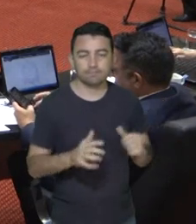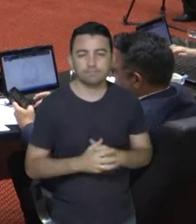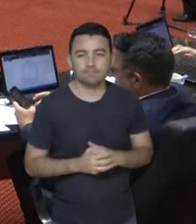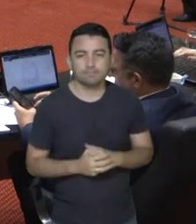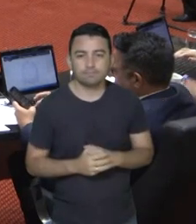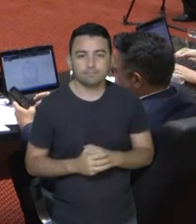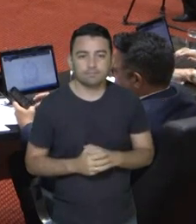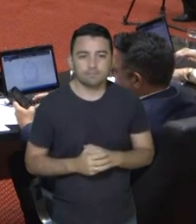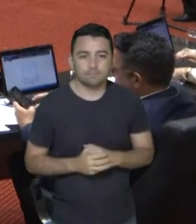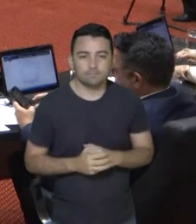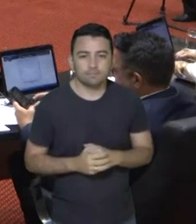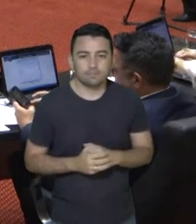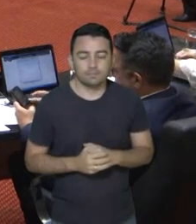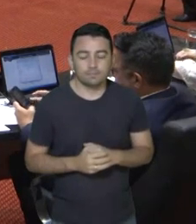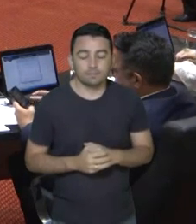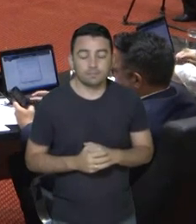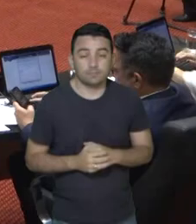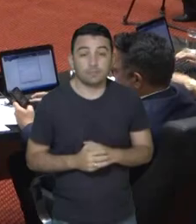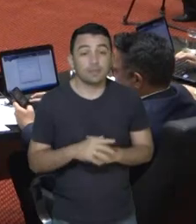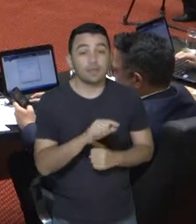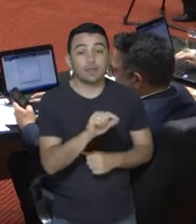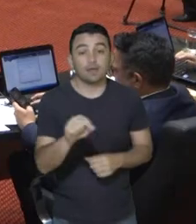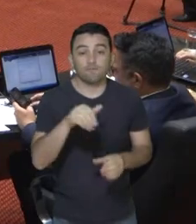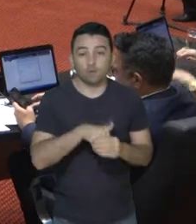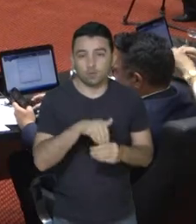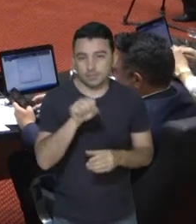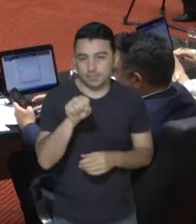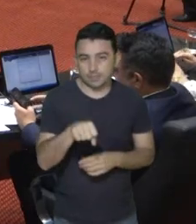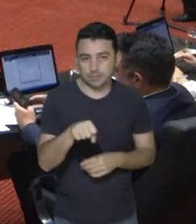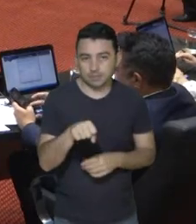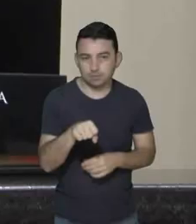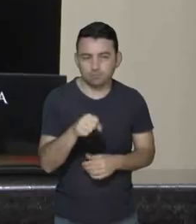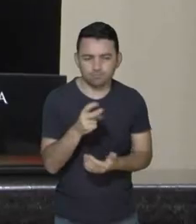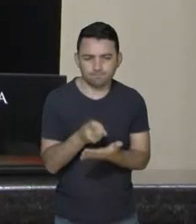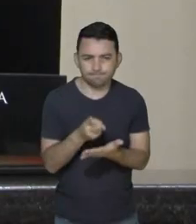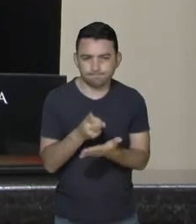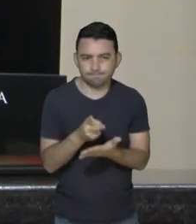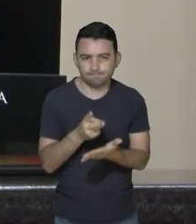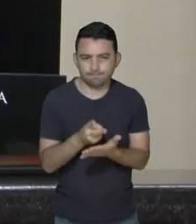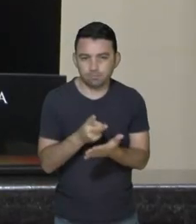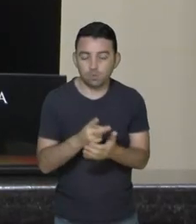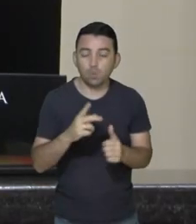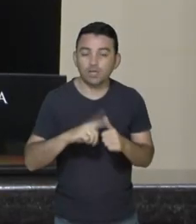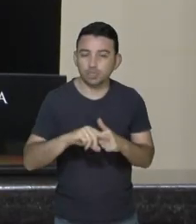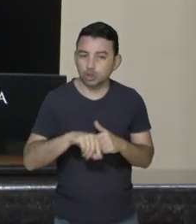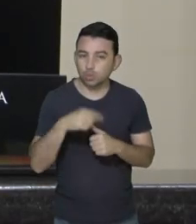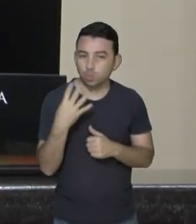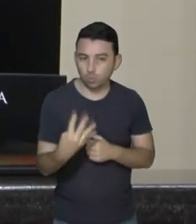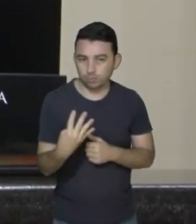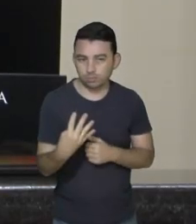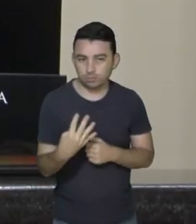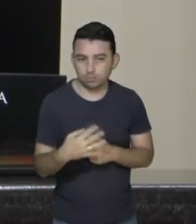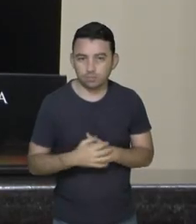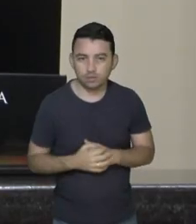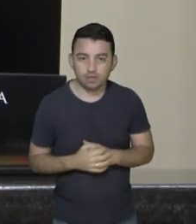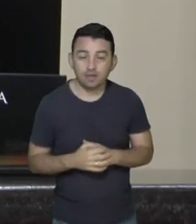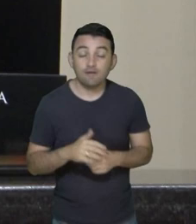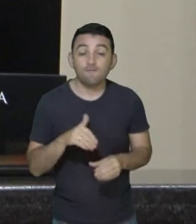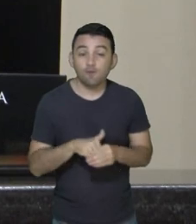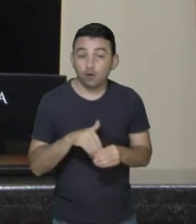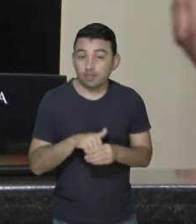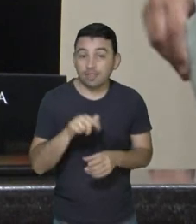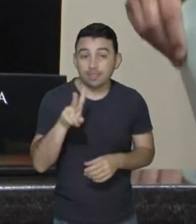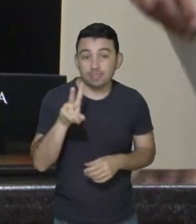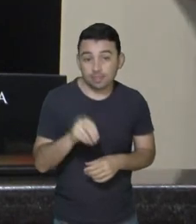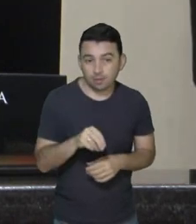para votação. Quem vota sim, mantém o artigo 4º. Quem vota não,